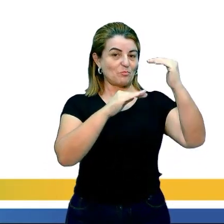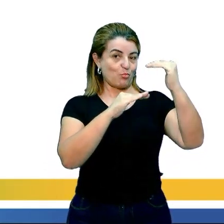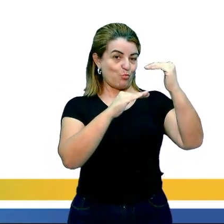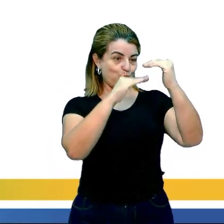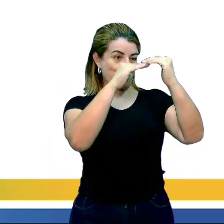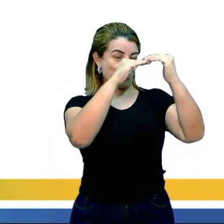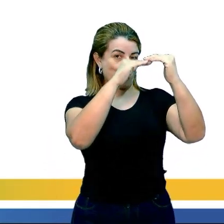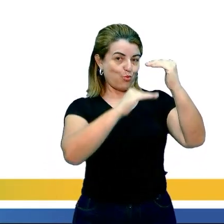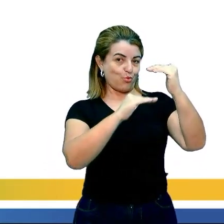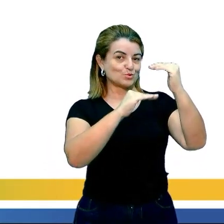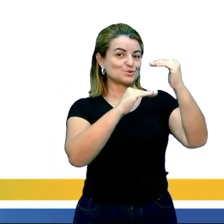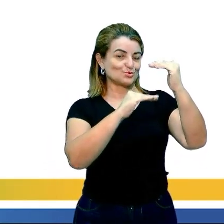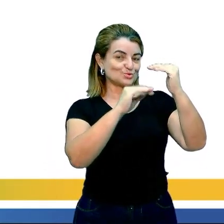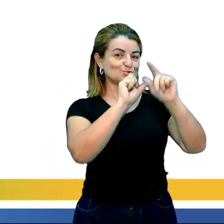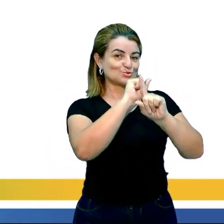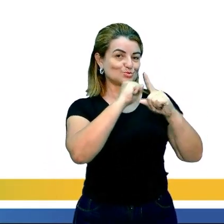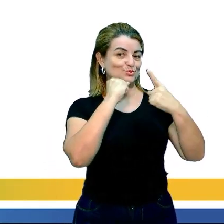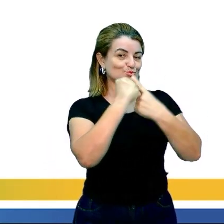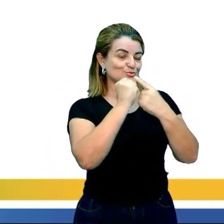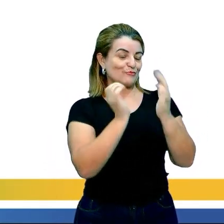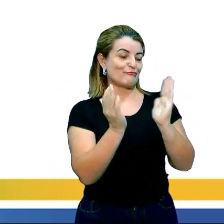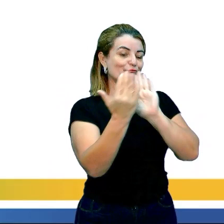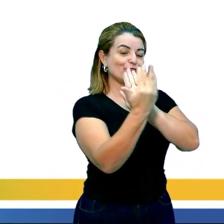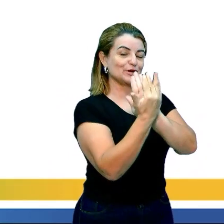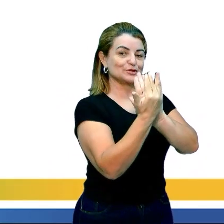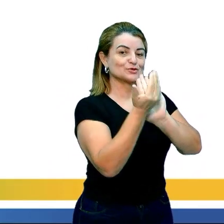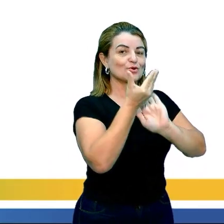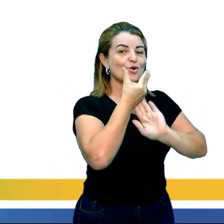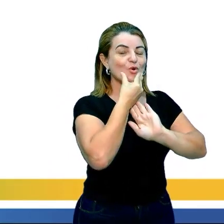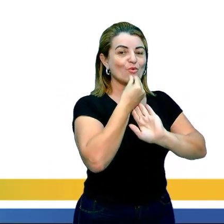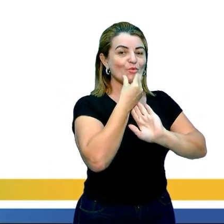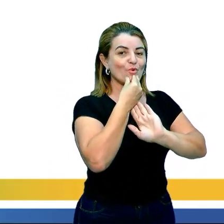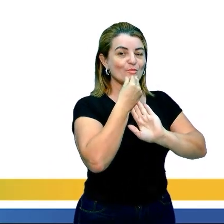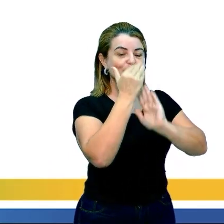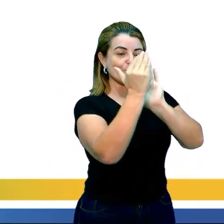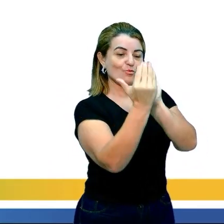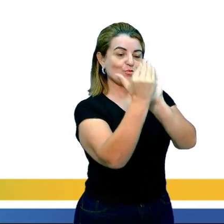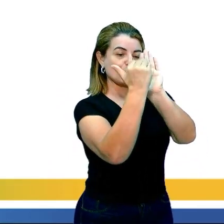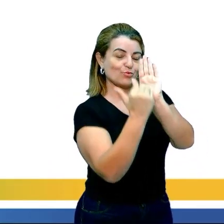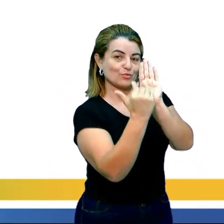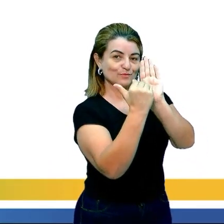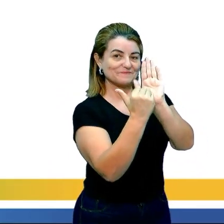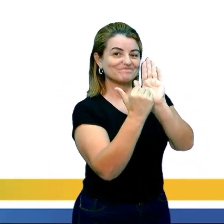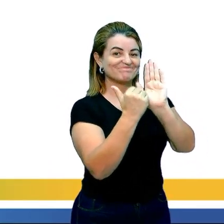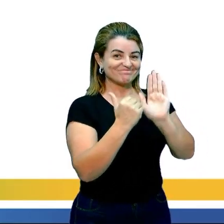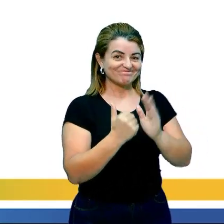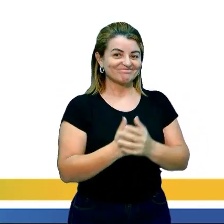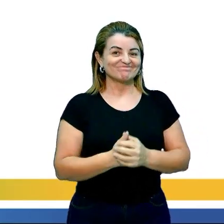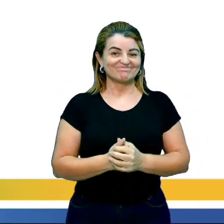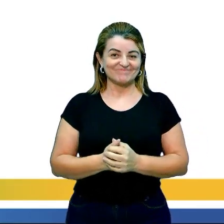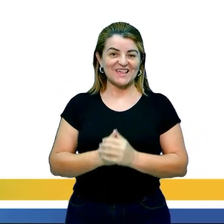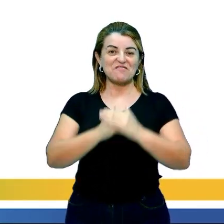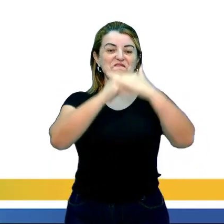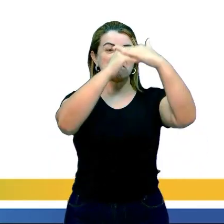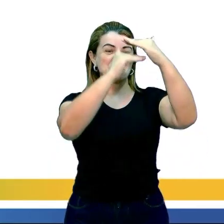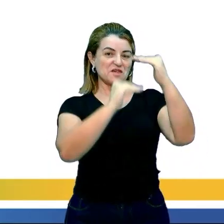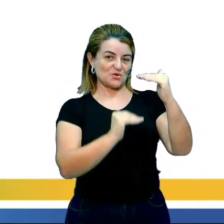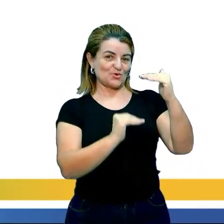de posição social frente aos homens né as mulheres a tendência elas eram consideradas